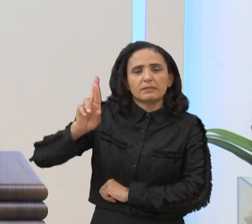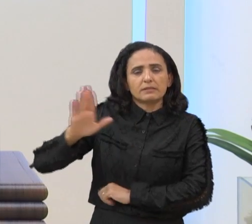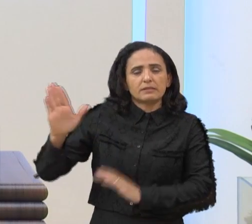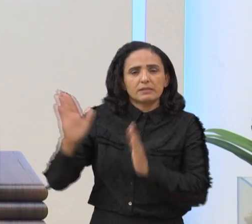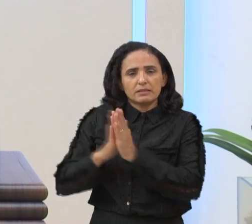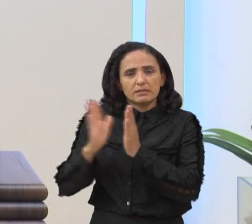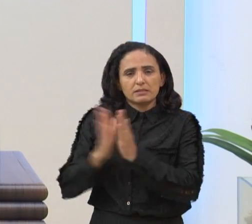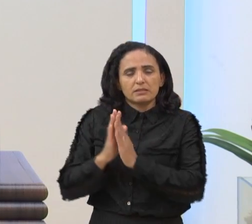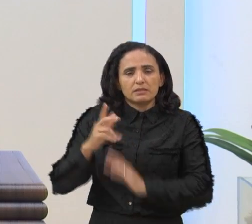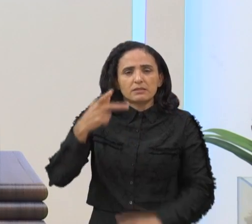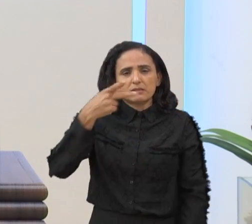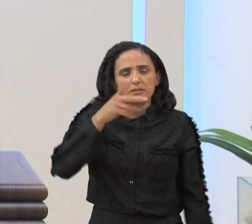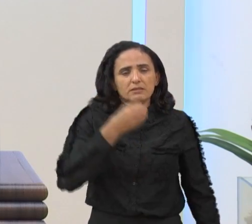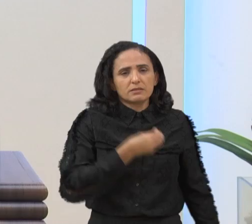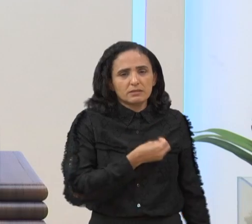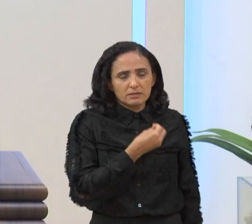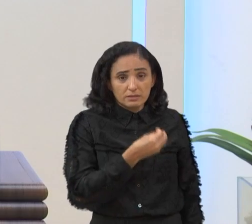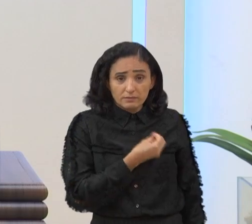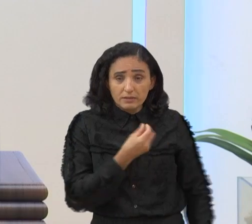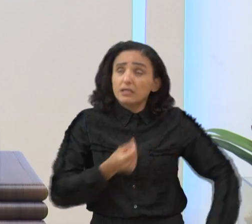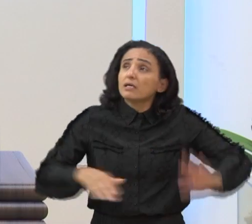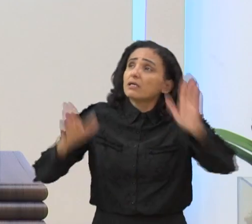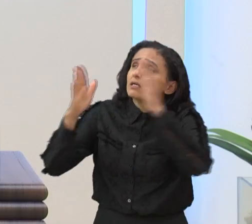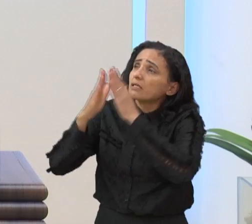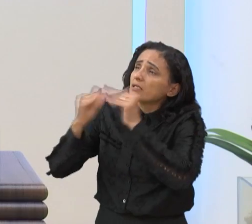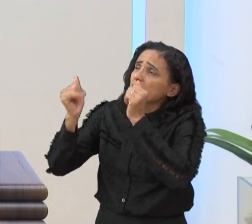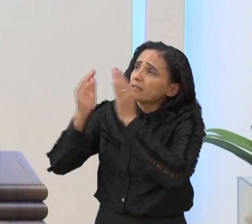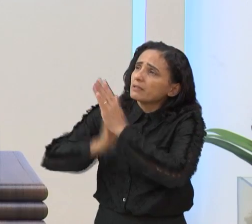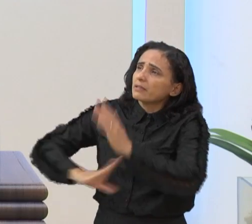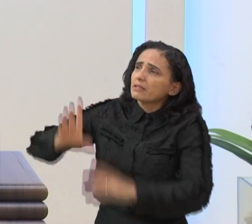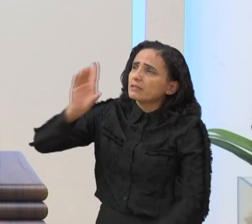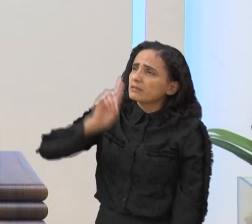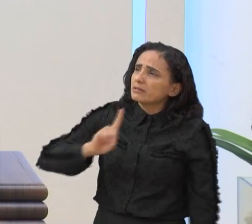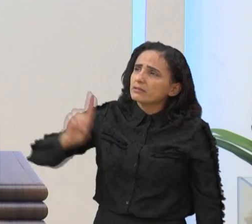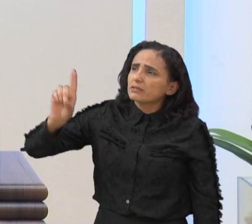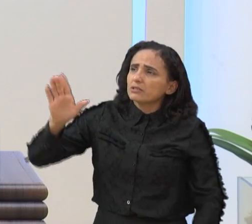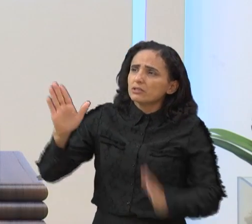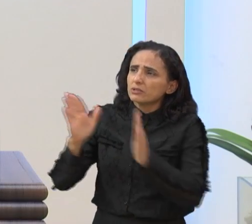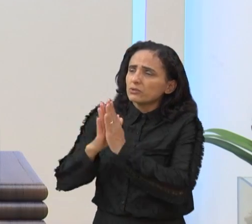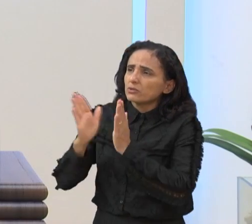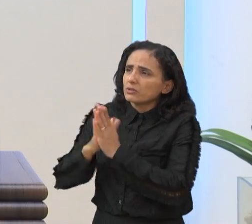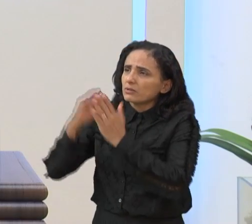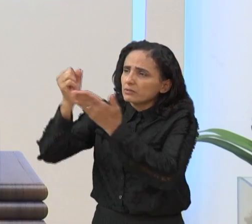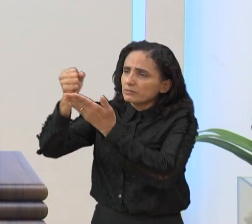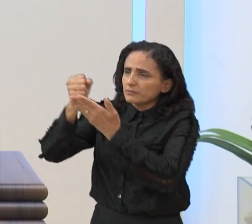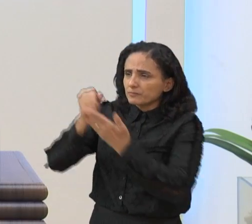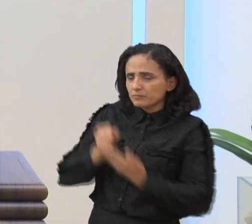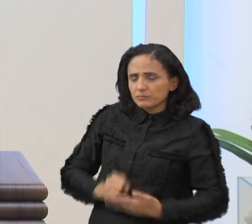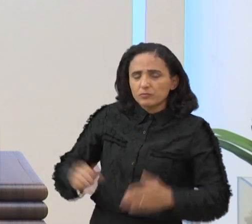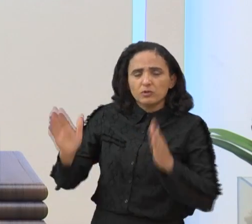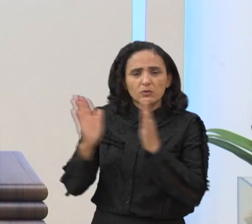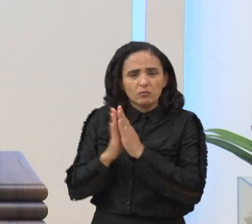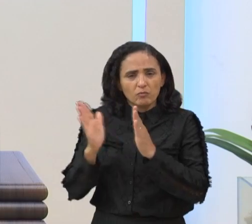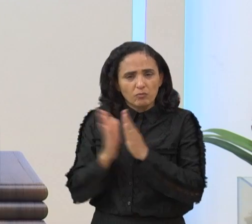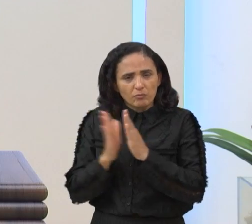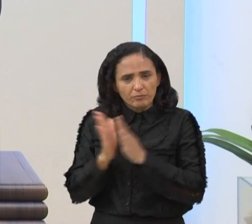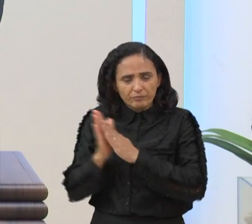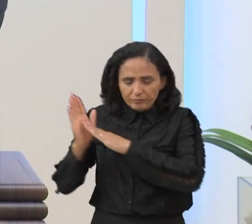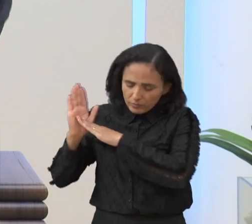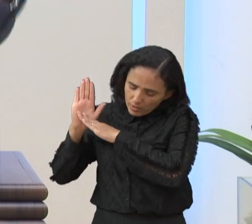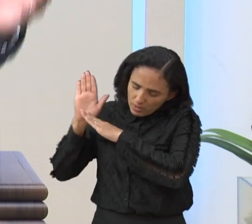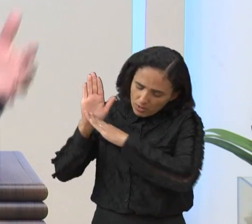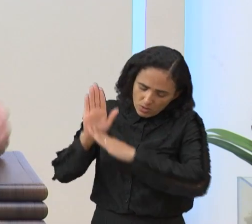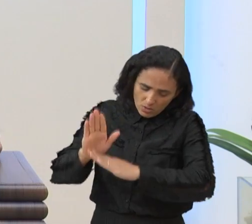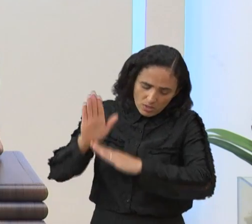vida. Pedir a Deus que continue nos ajudando, que opere naqueles que